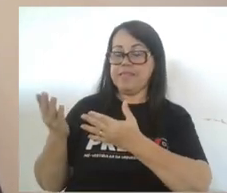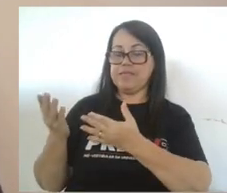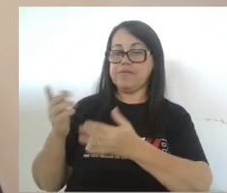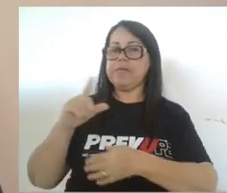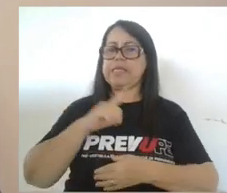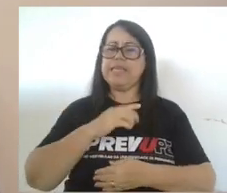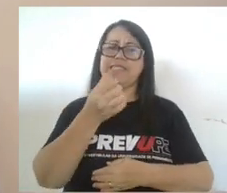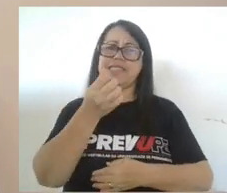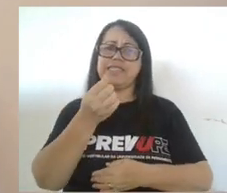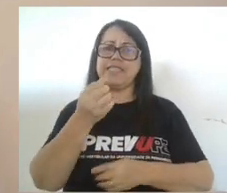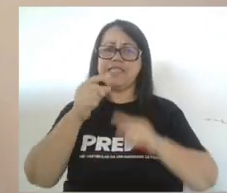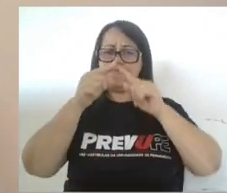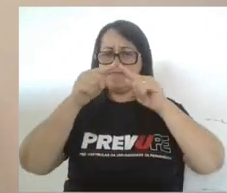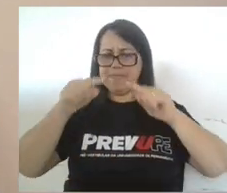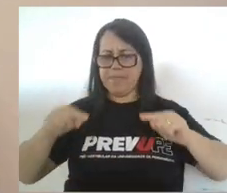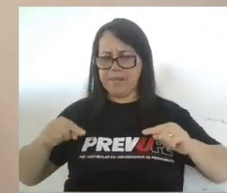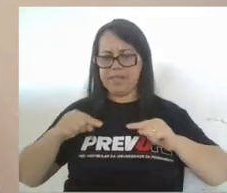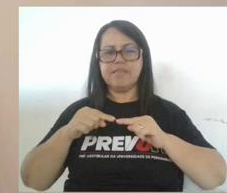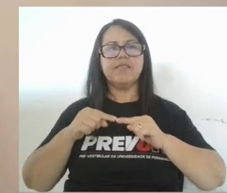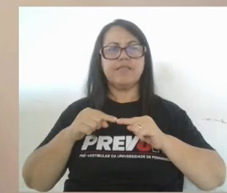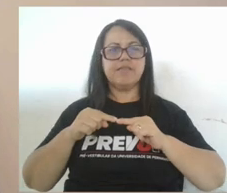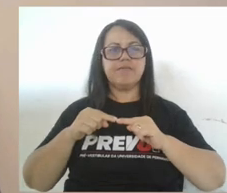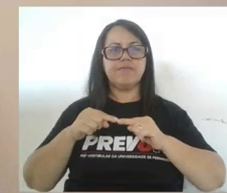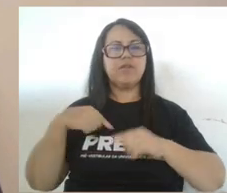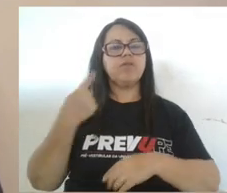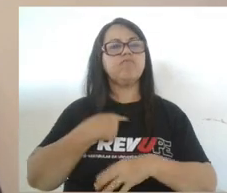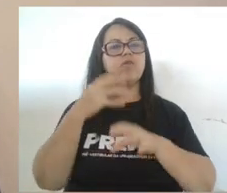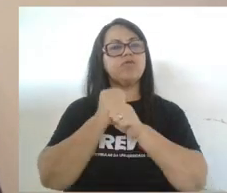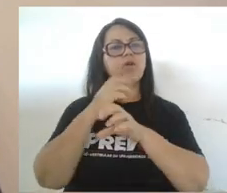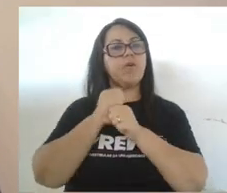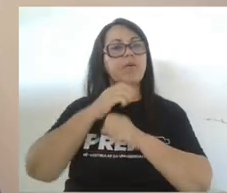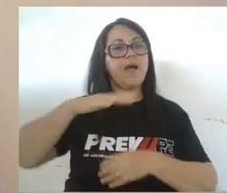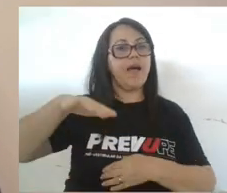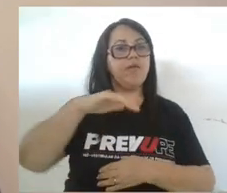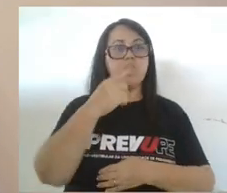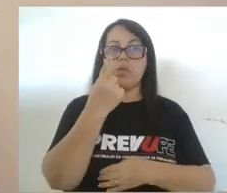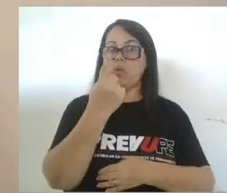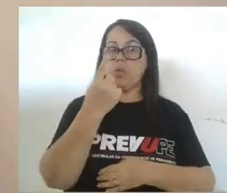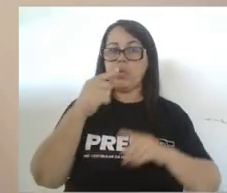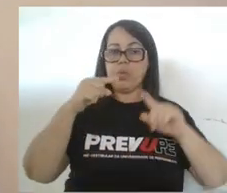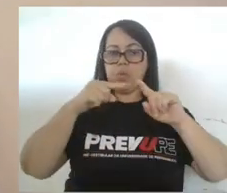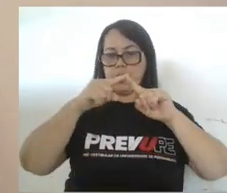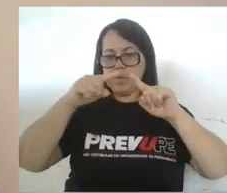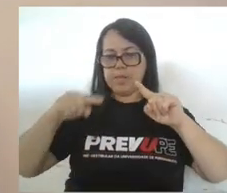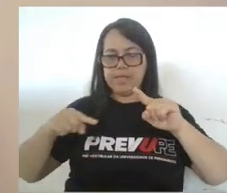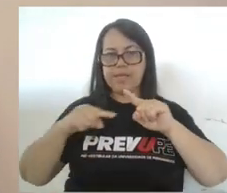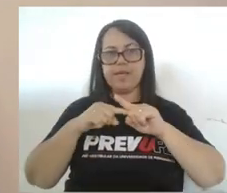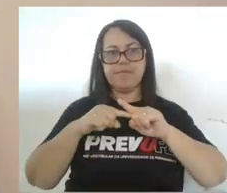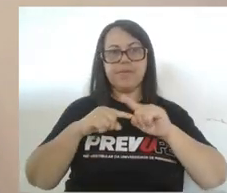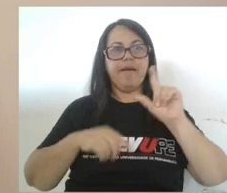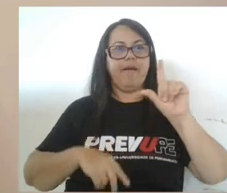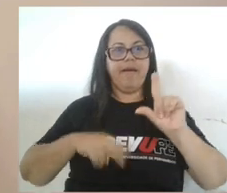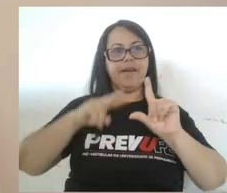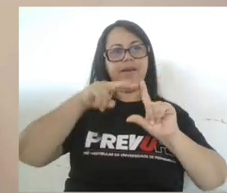regular, como ele é composto por 6 triângulos equiláteros, calculamos a área de um triângulo equilátero, que é L